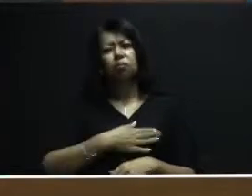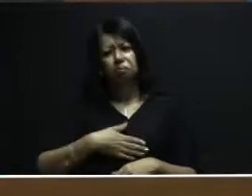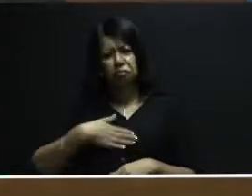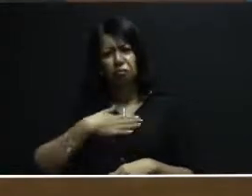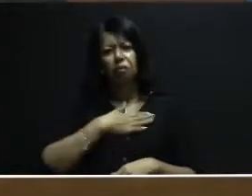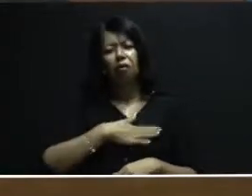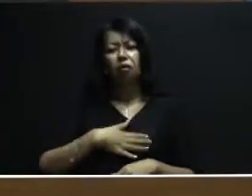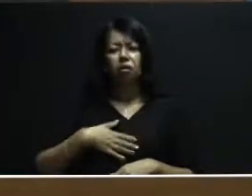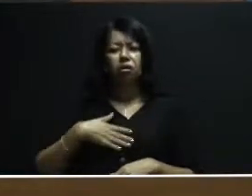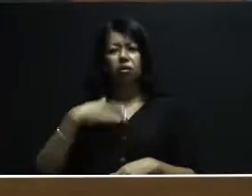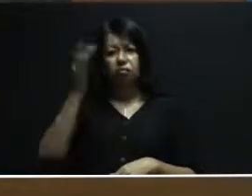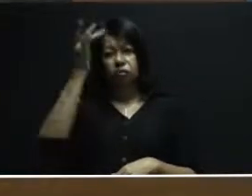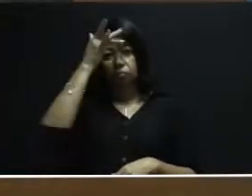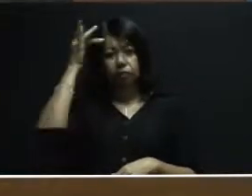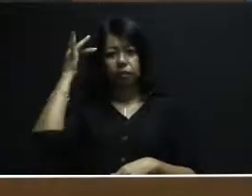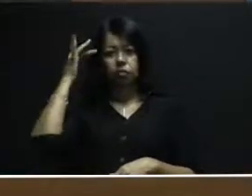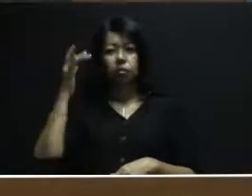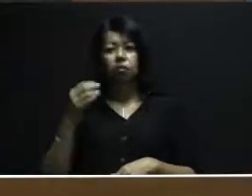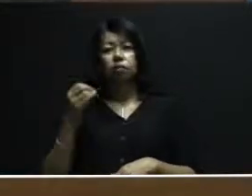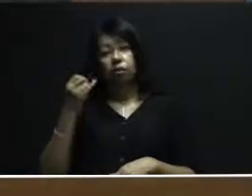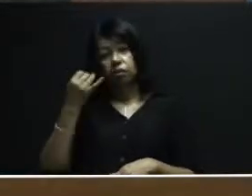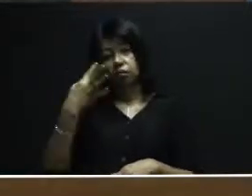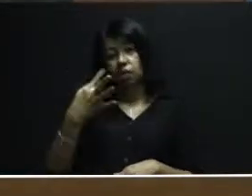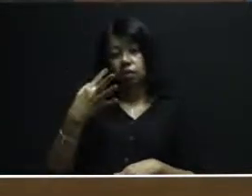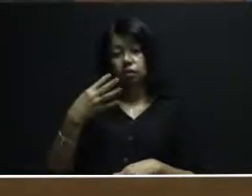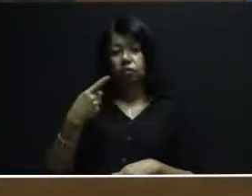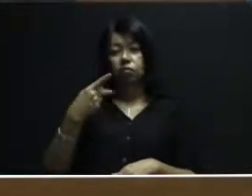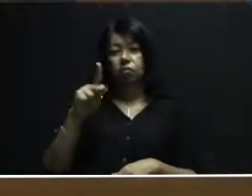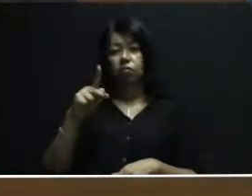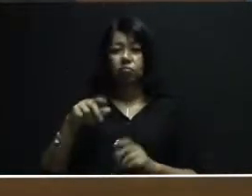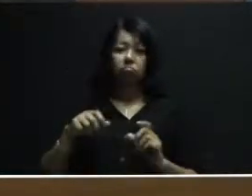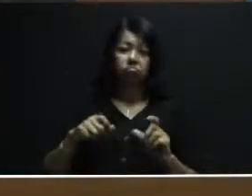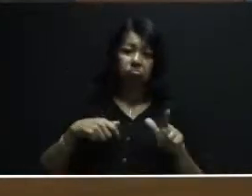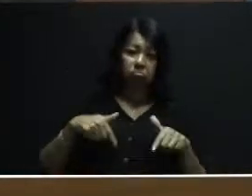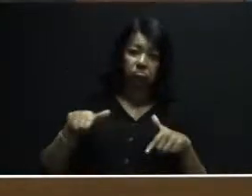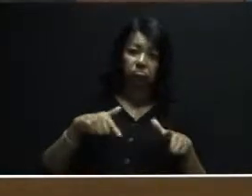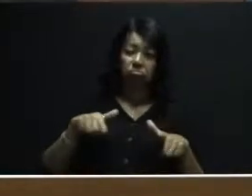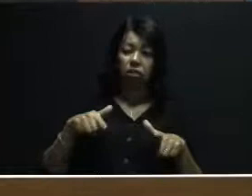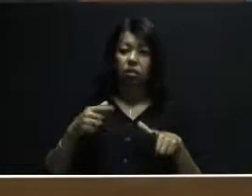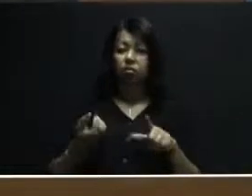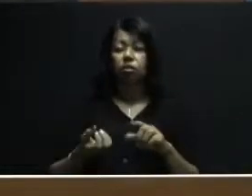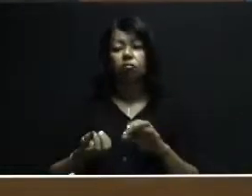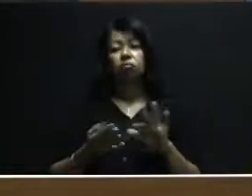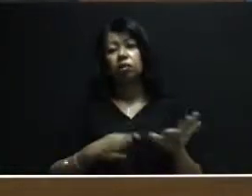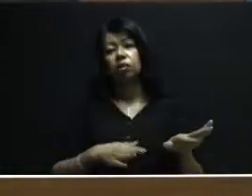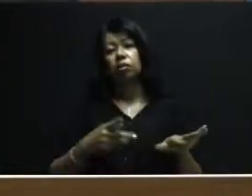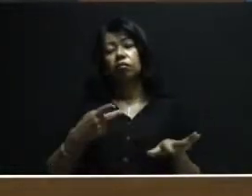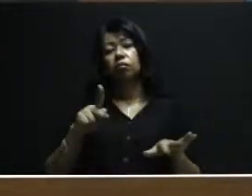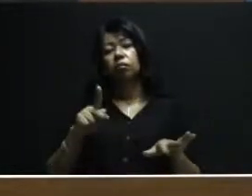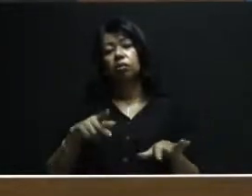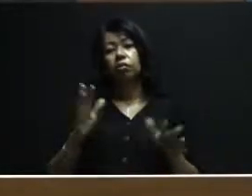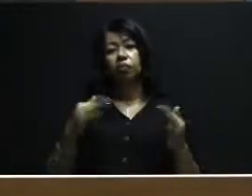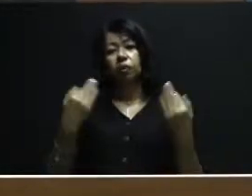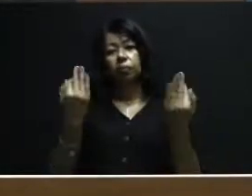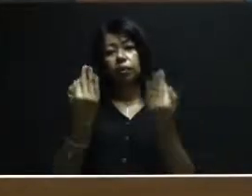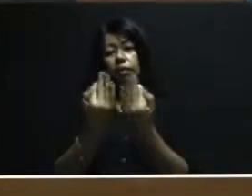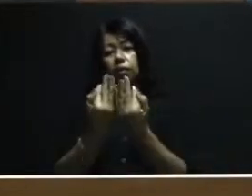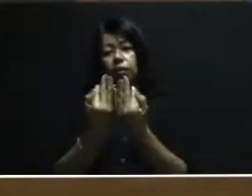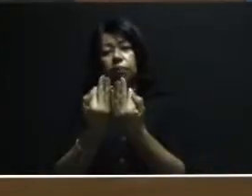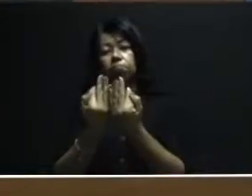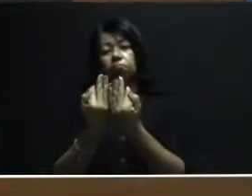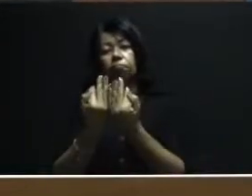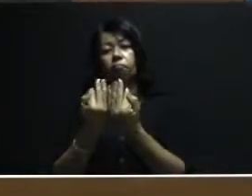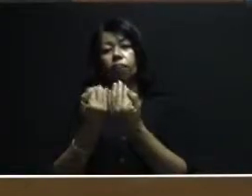gente, que muitas vezes, no exercício de suas funções, largam seus parentes, sua família